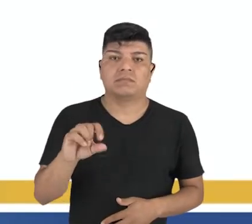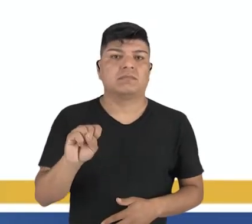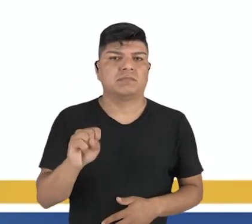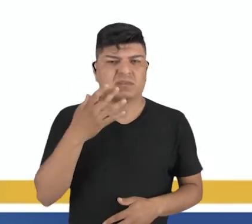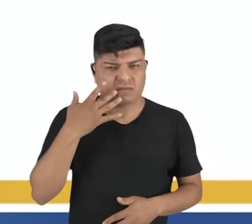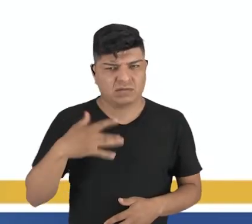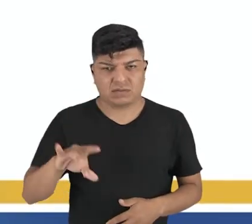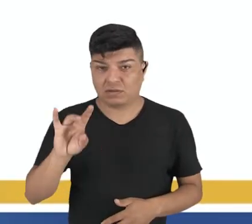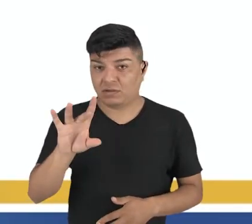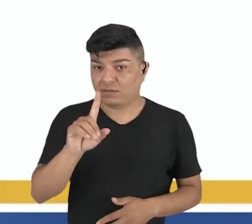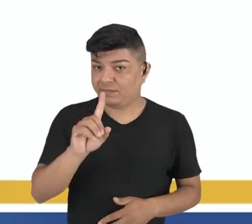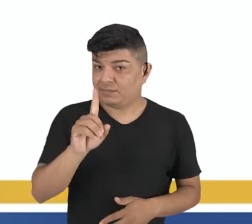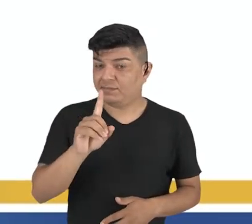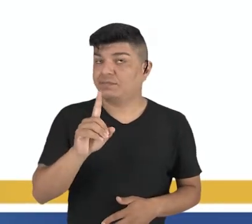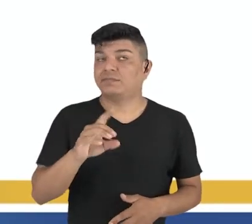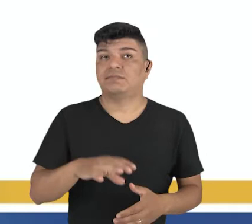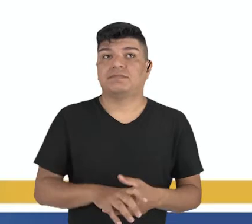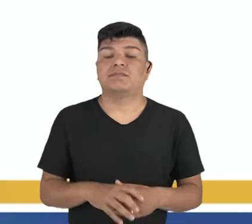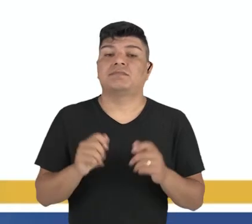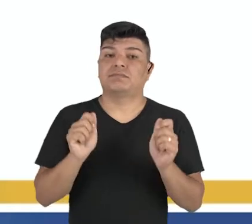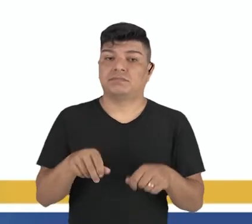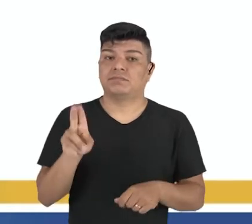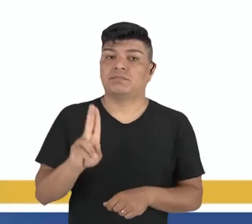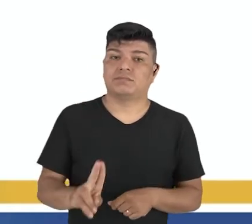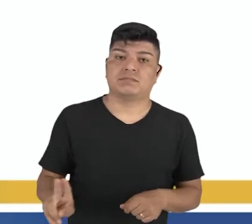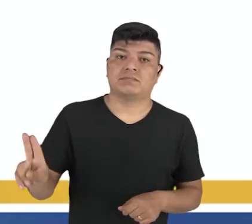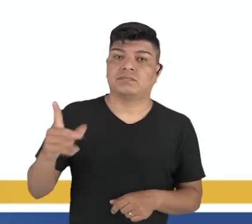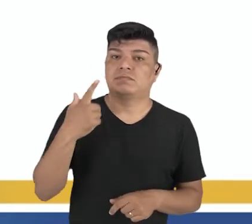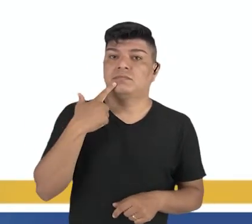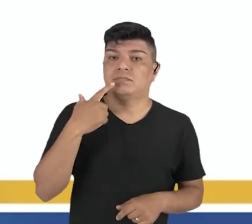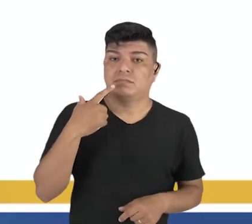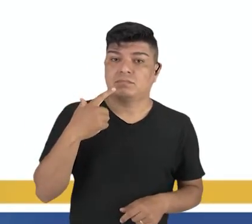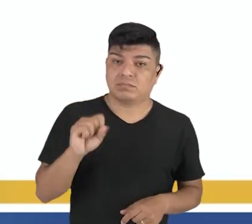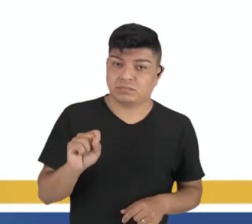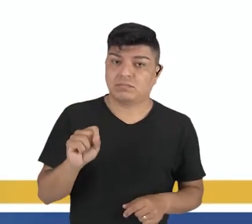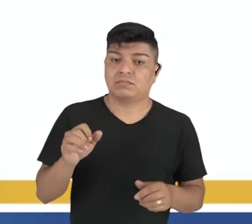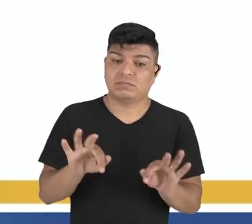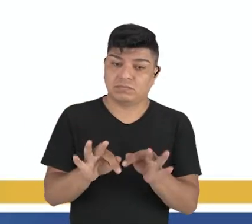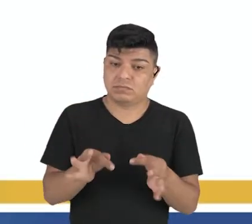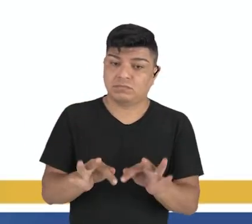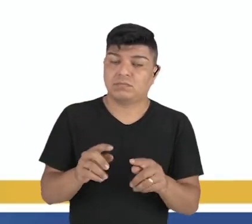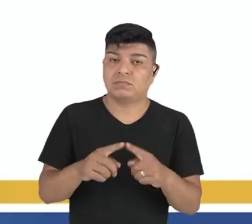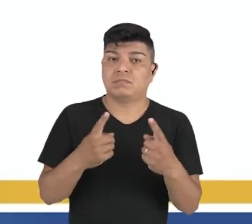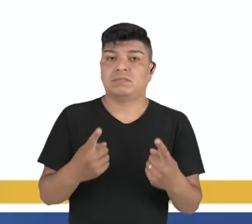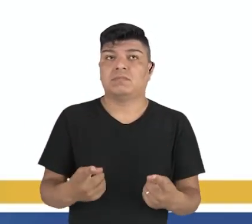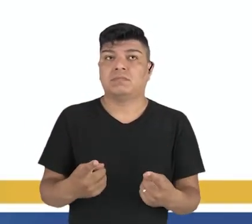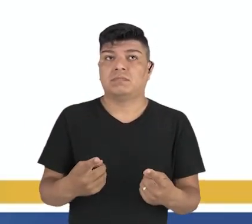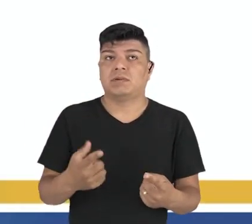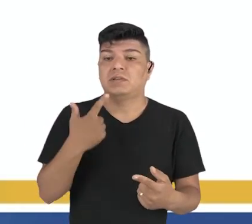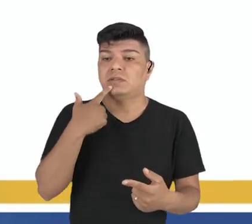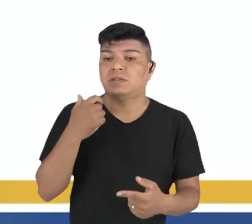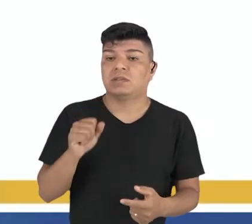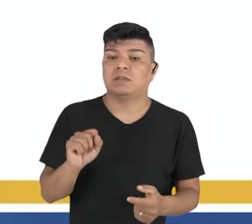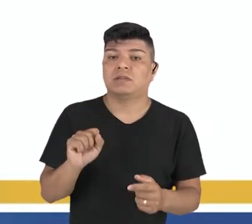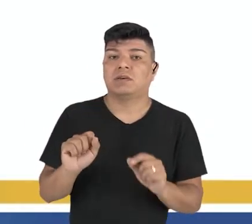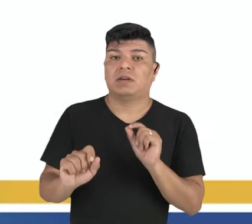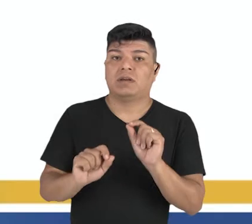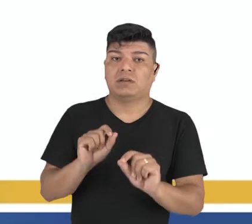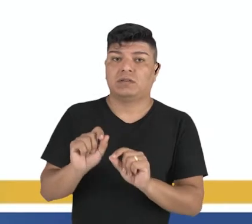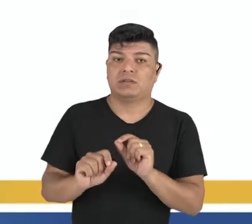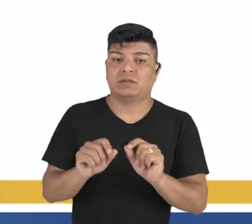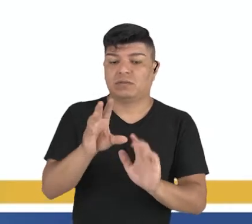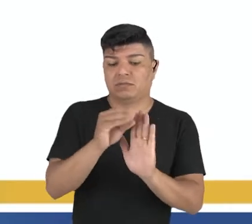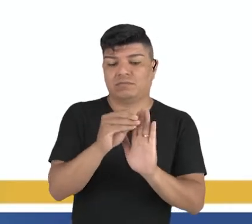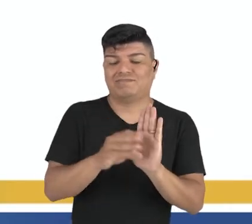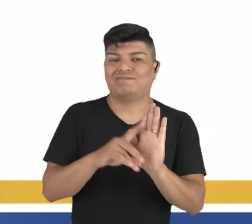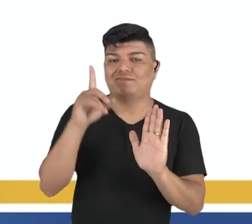assim, galera. Pode usar uma linguagem mais simples, mas às vezes você pega essa linguagem mais simples de um conteúdo que você tá com